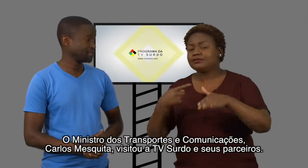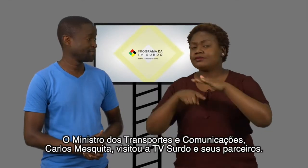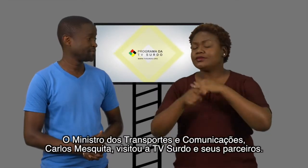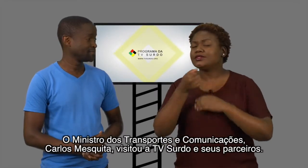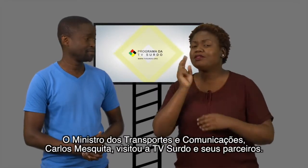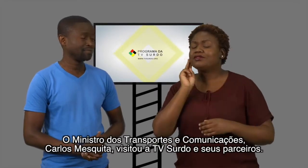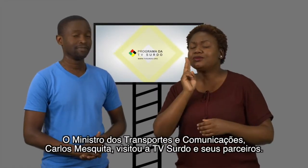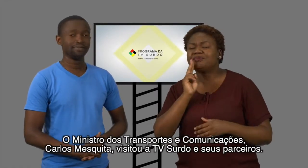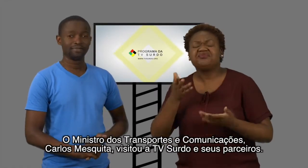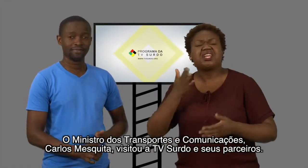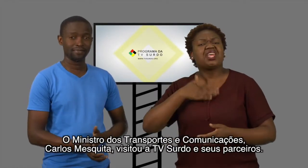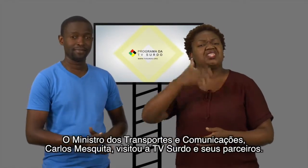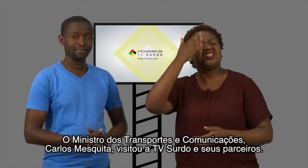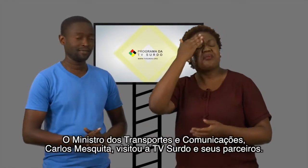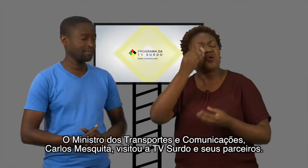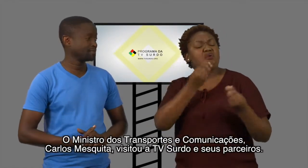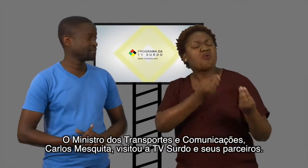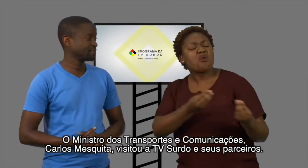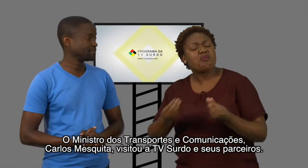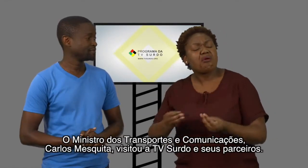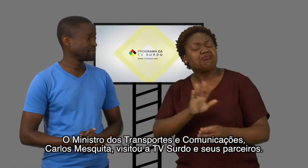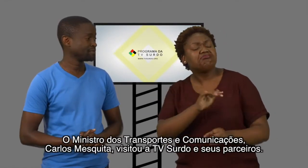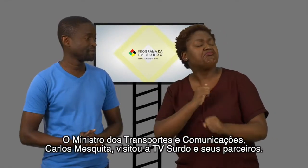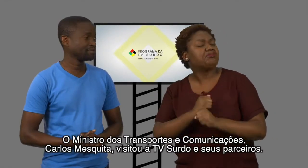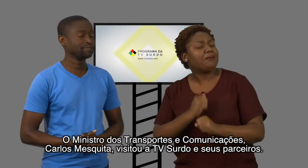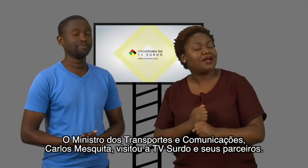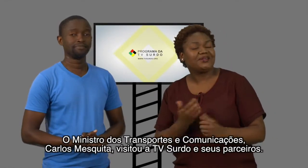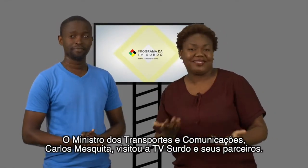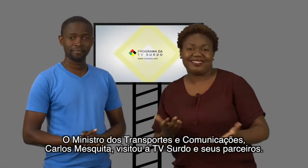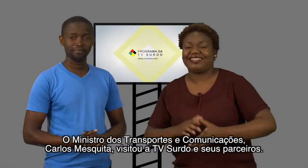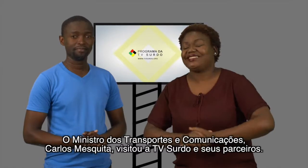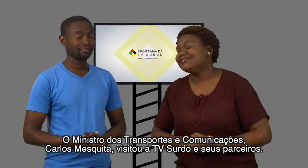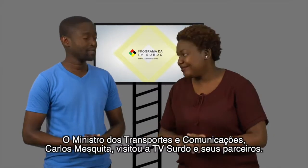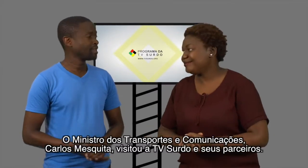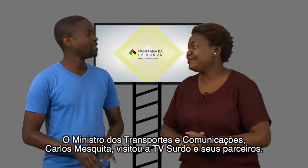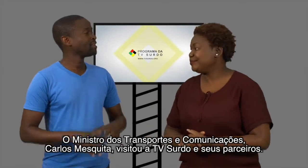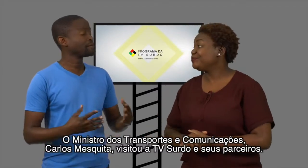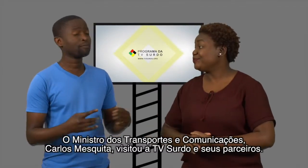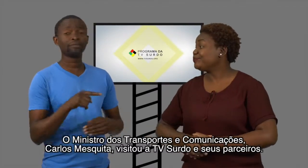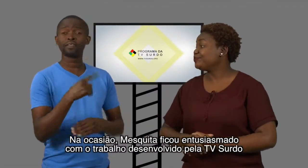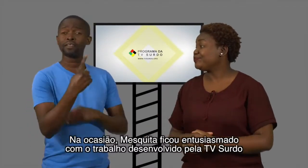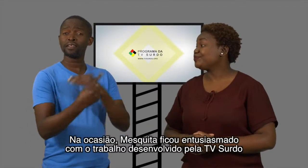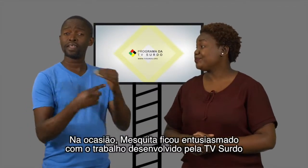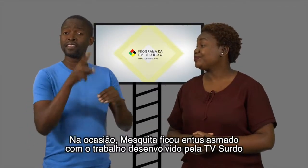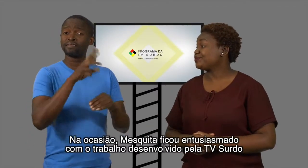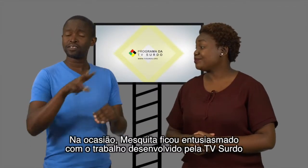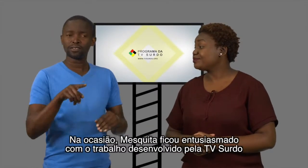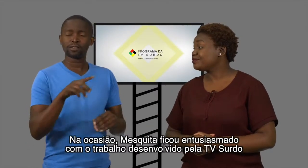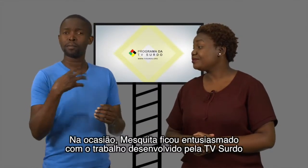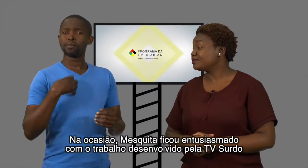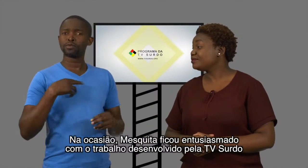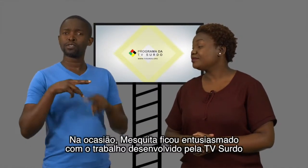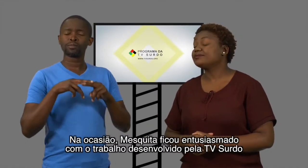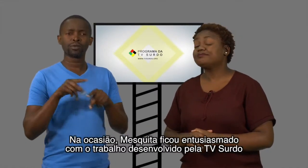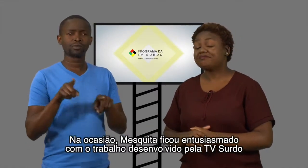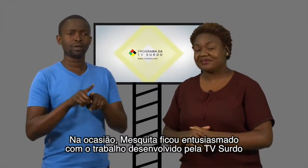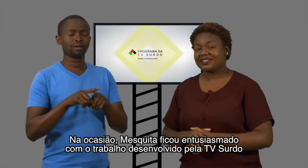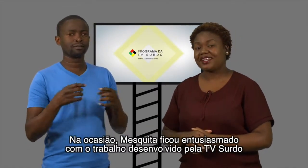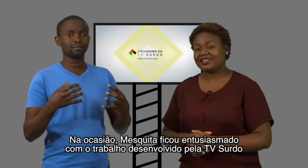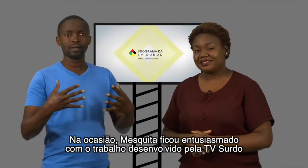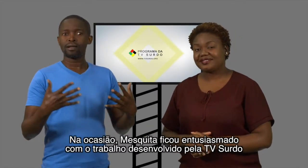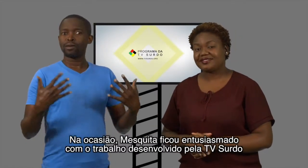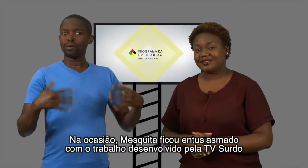Comunicações, Carlos Mesquita, visitou a TV Surdo e seus parceiros. Na ocasião, Mesquita